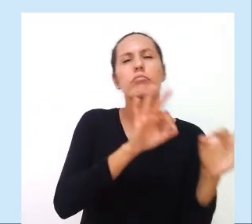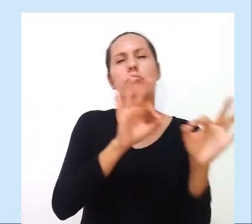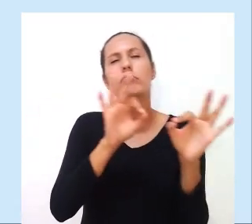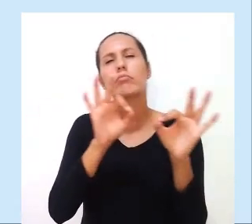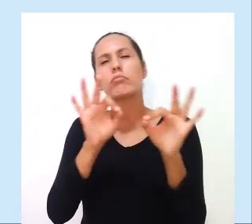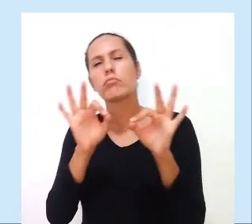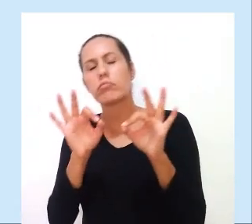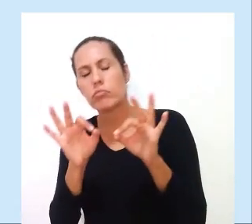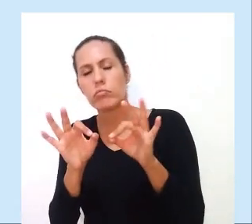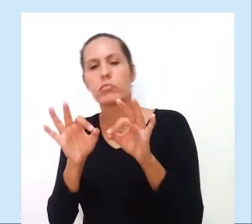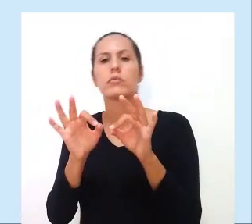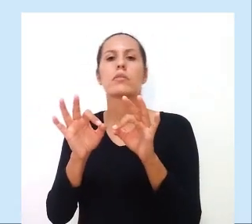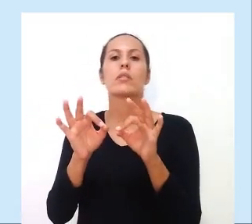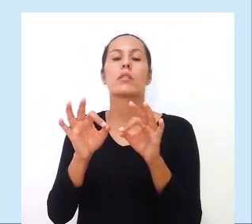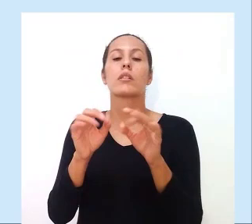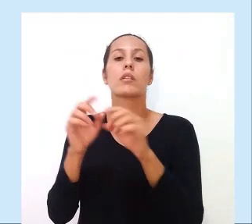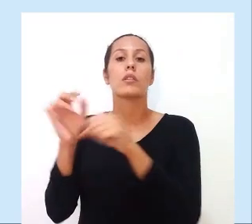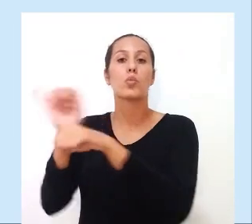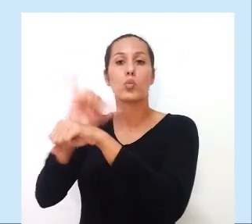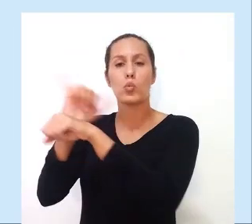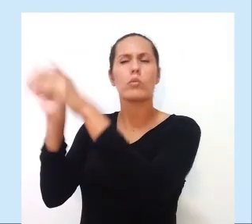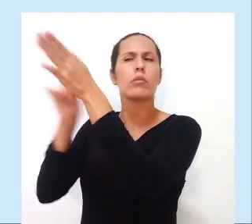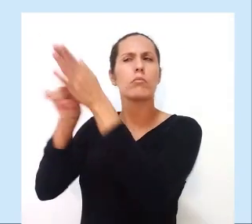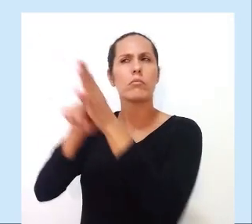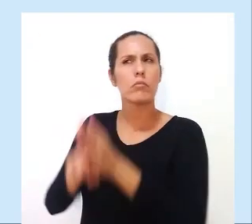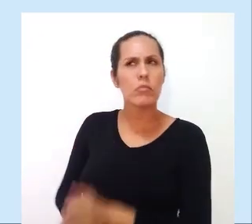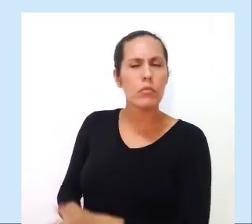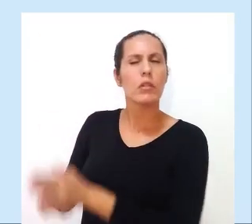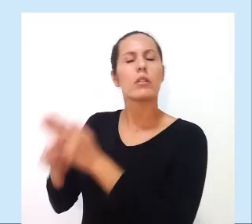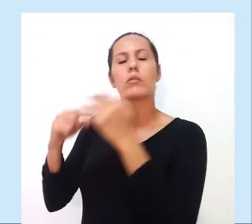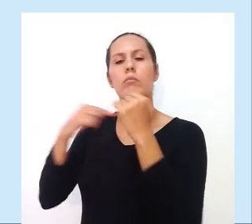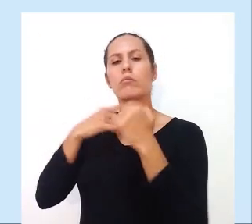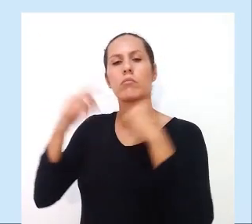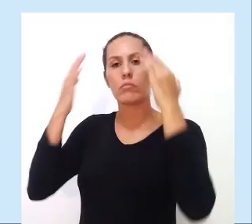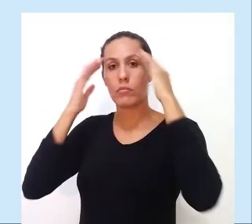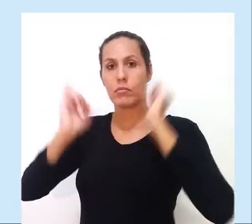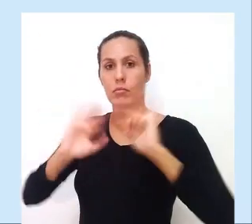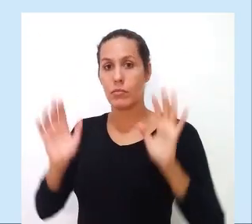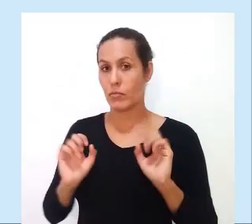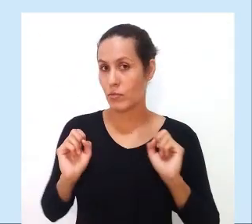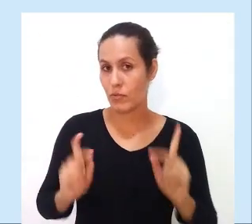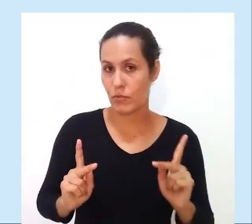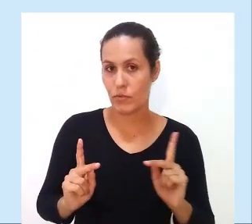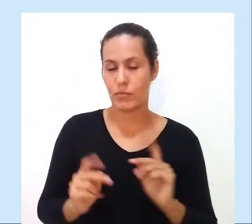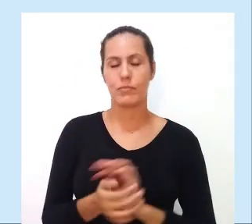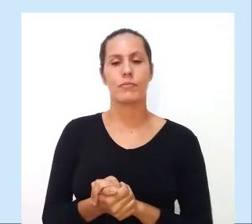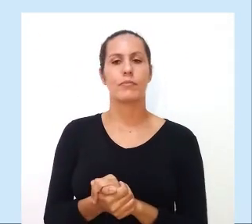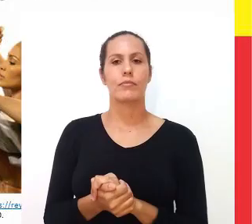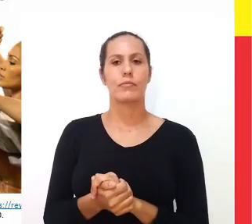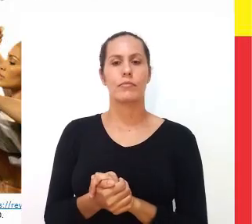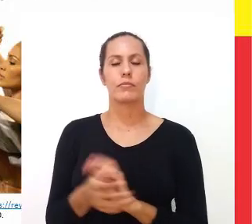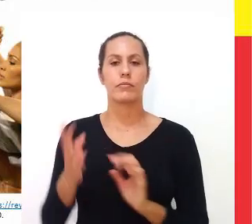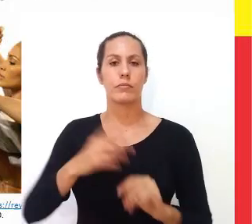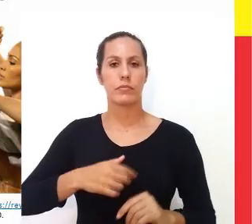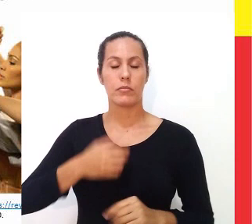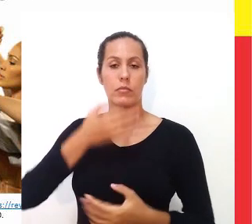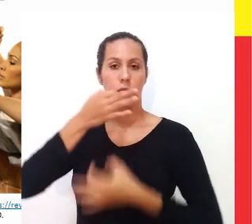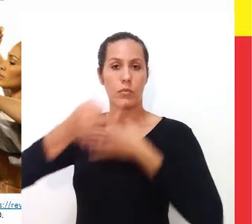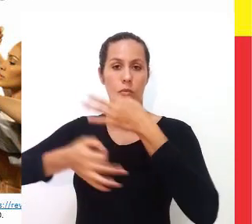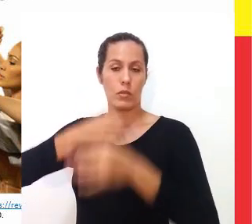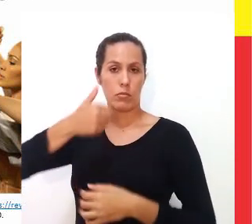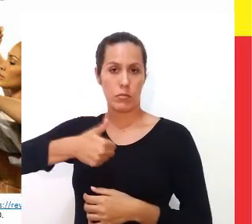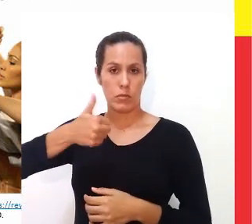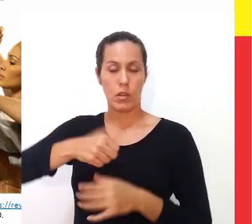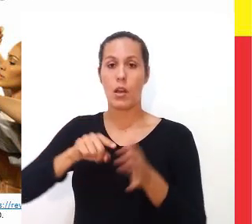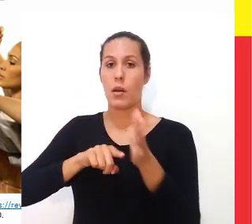vídeo, assistam novamente, procurem mais opções no YouTube para poder tirar as suas dúvidas, tá certo?